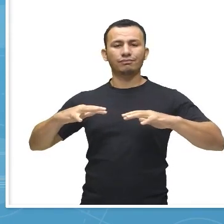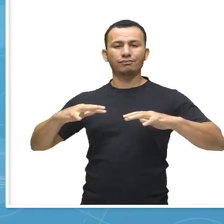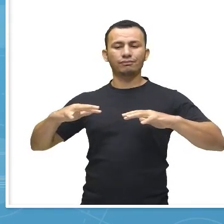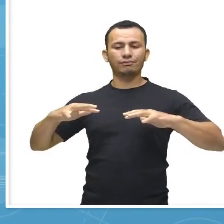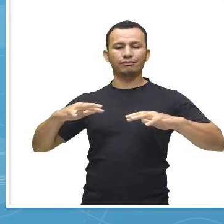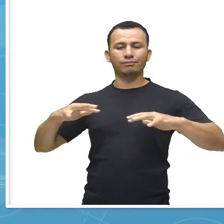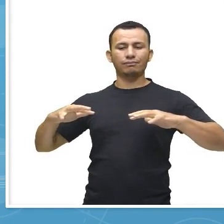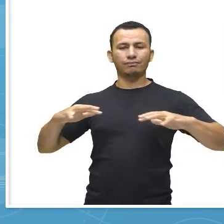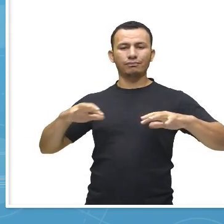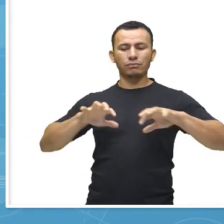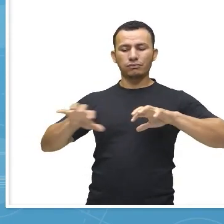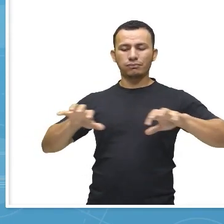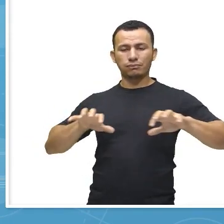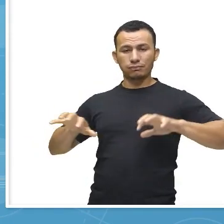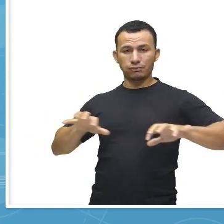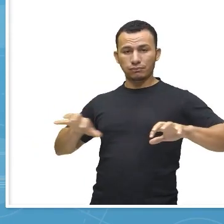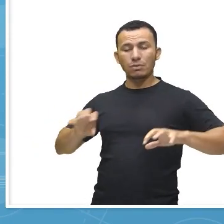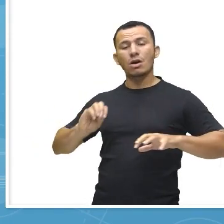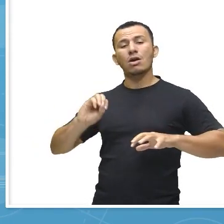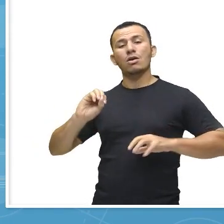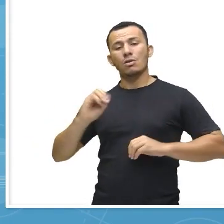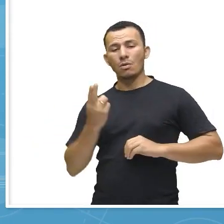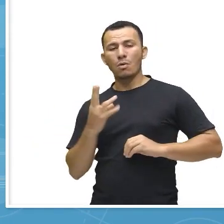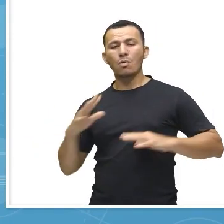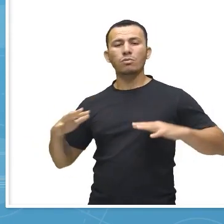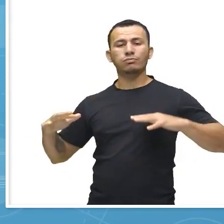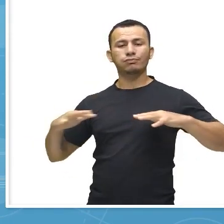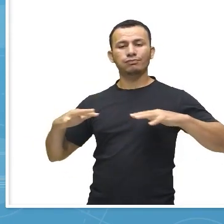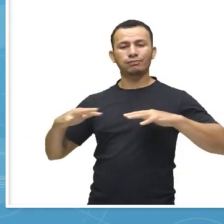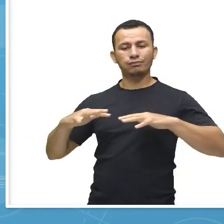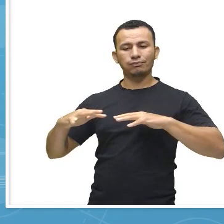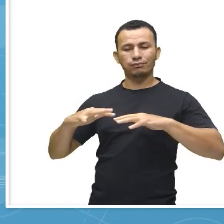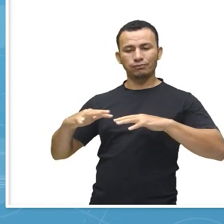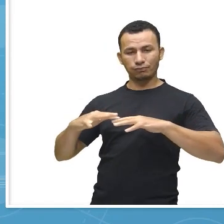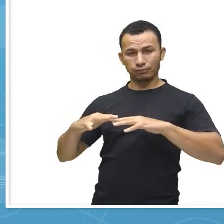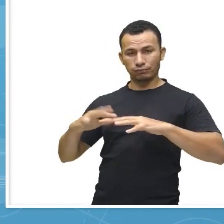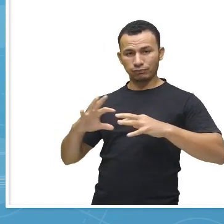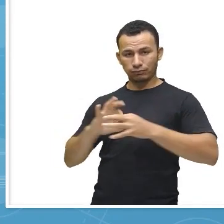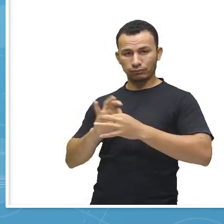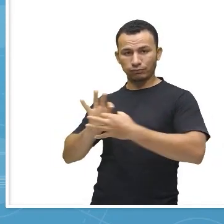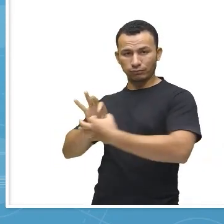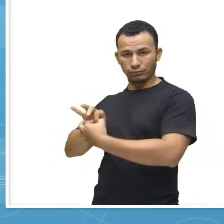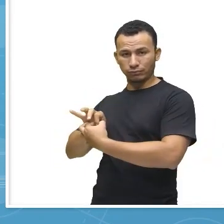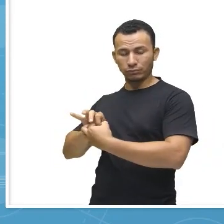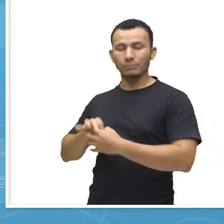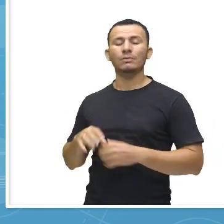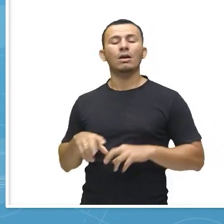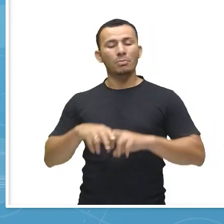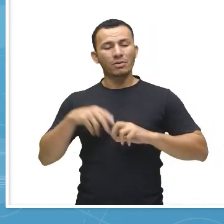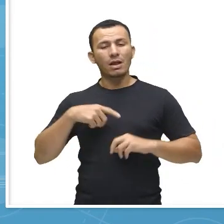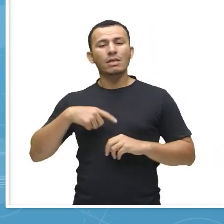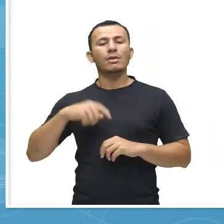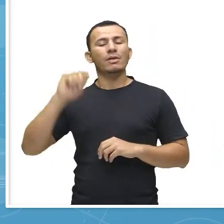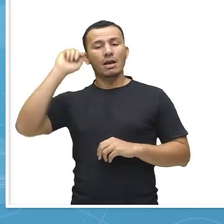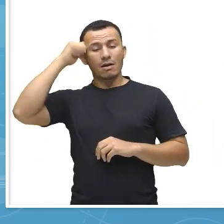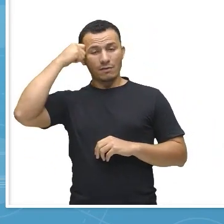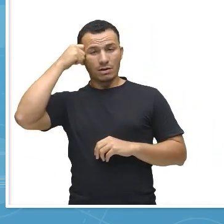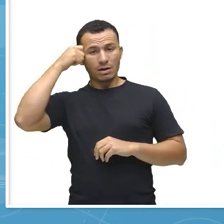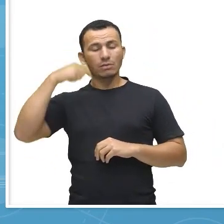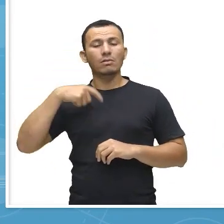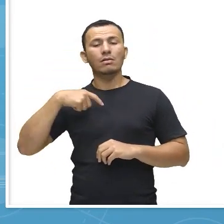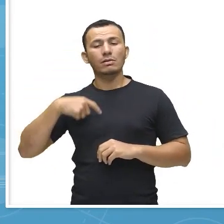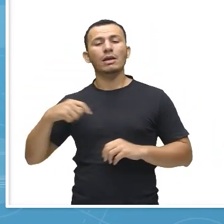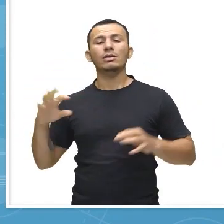aproximação de terras. E nesse caso, a gente tem, por exemplo, o continente africano e o continente americano, lá Brasil e África, eram